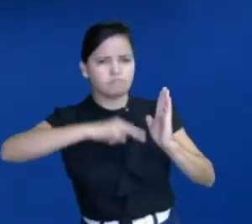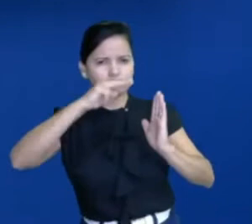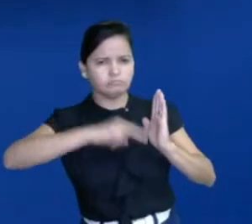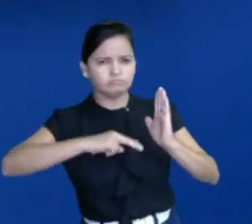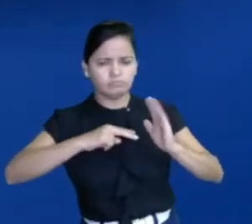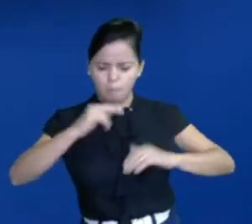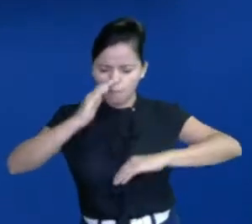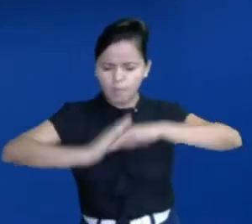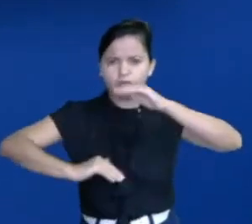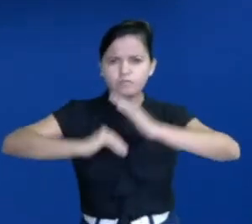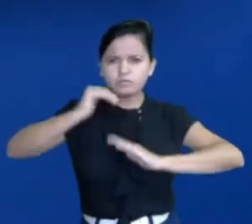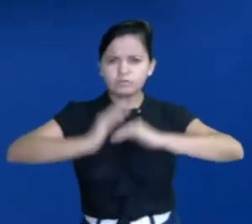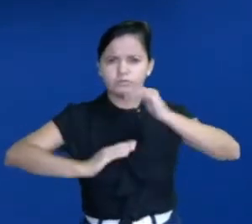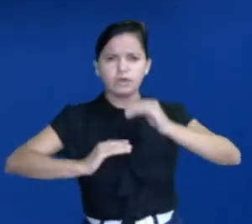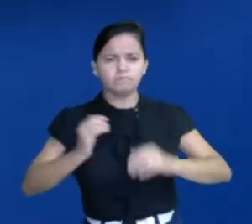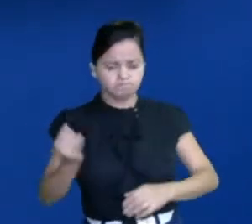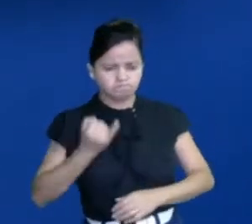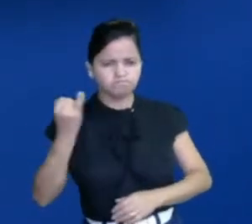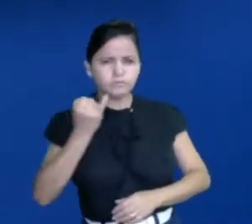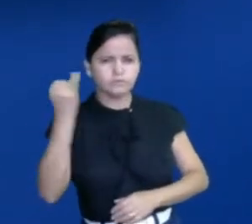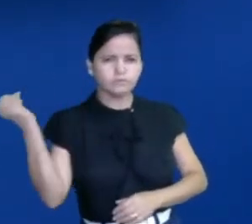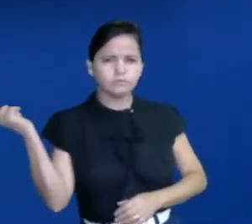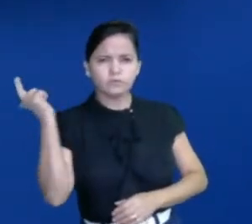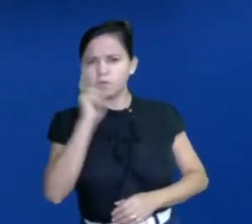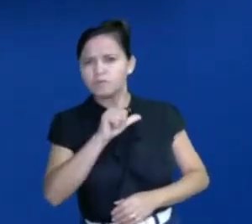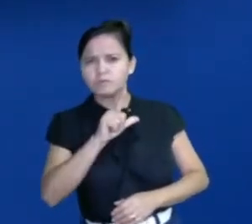esses profissionais conseguem